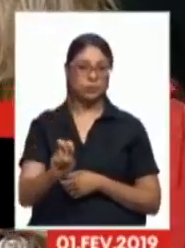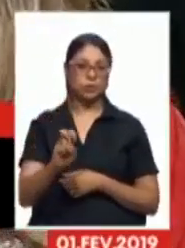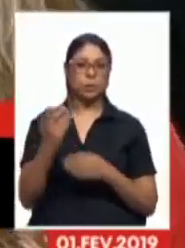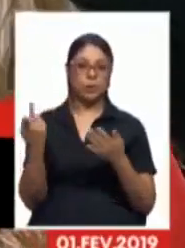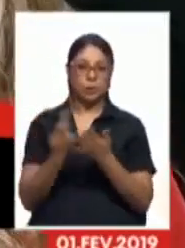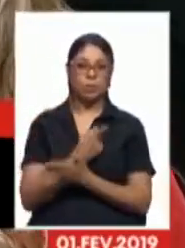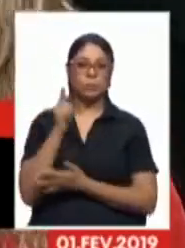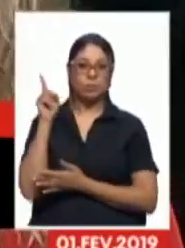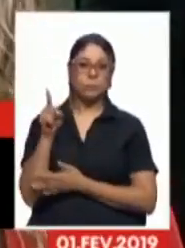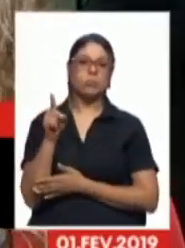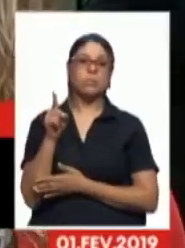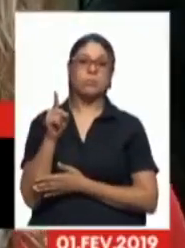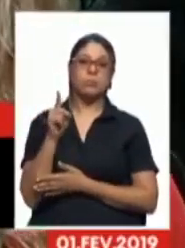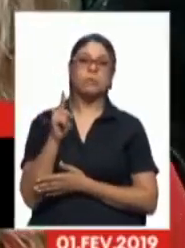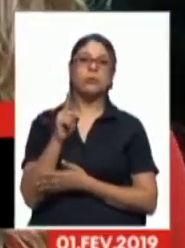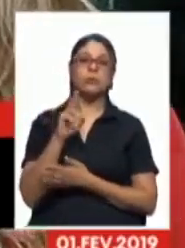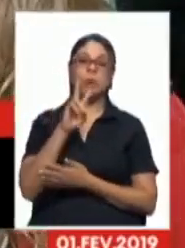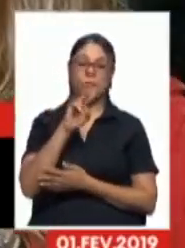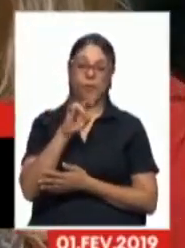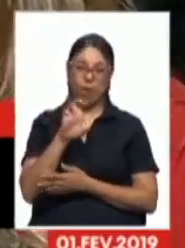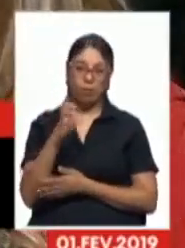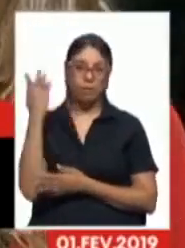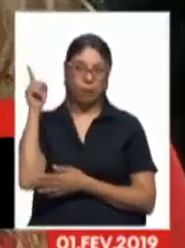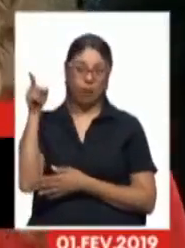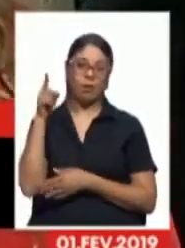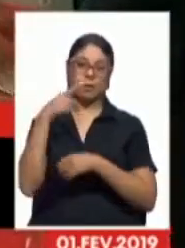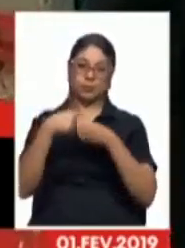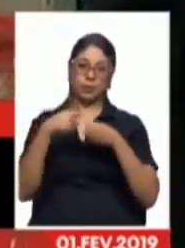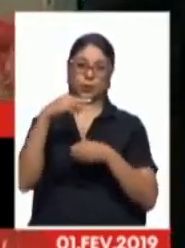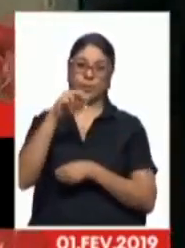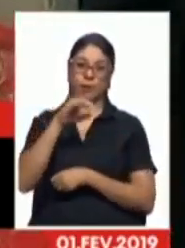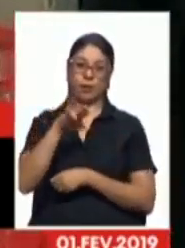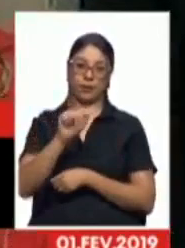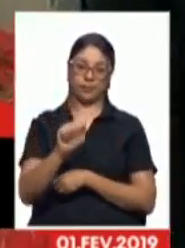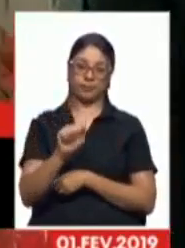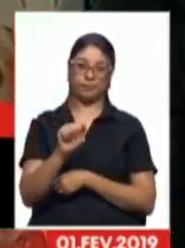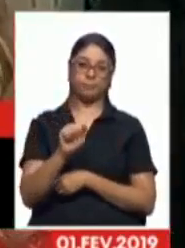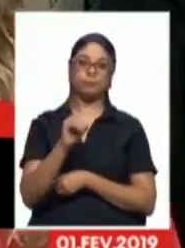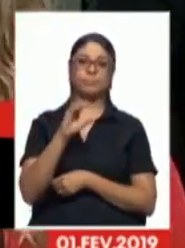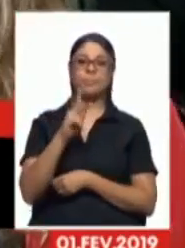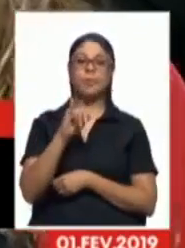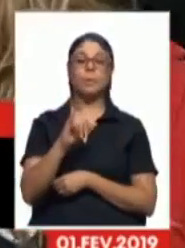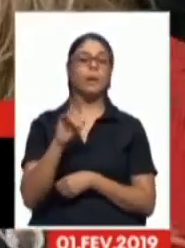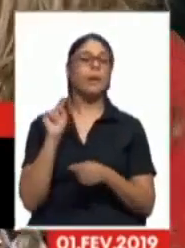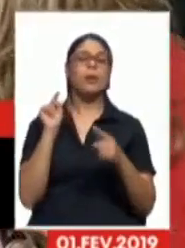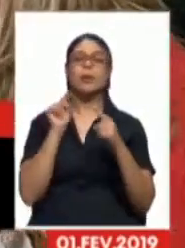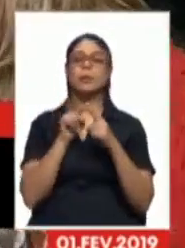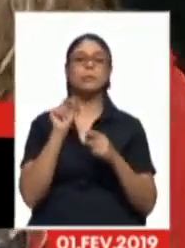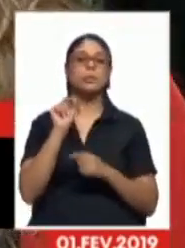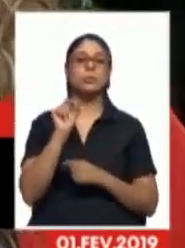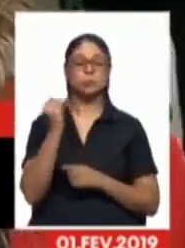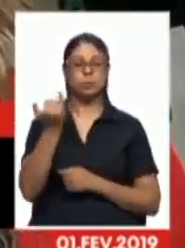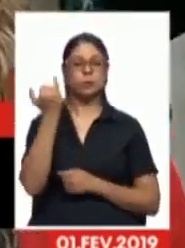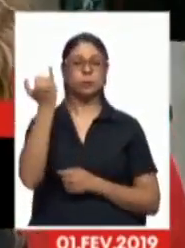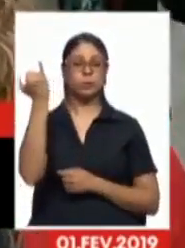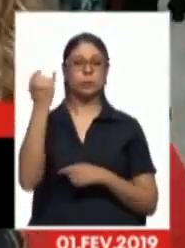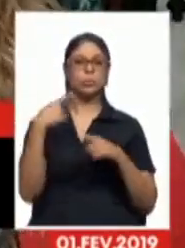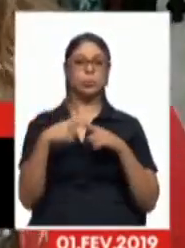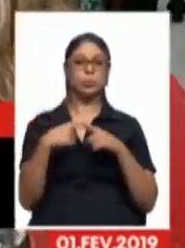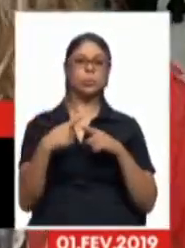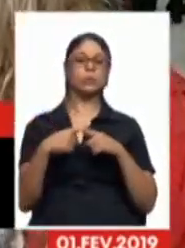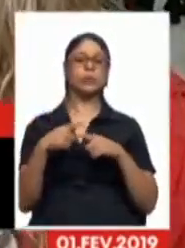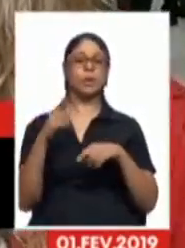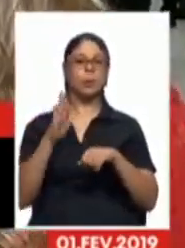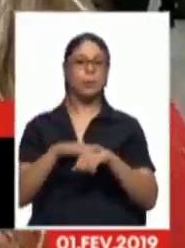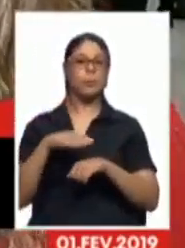crime da Vale, Samarc e BHP com rompimento da barragem em Mariana. A CPI, ela tem uma função importante, porque é a resposta mais